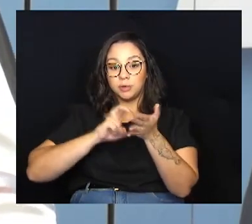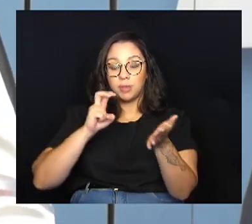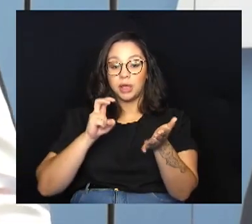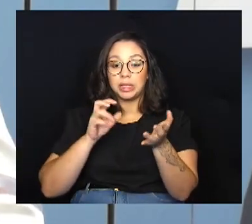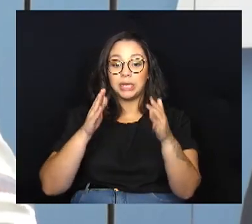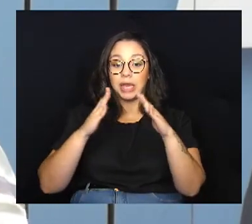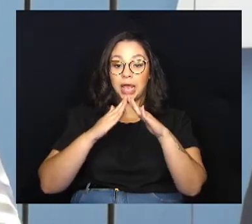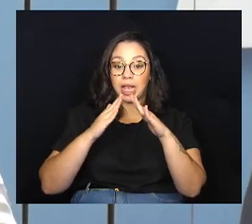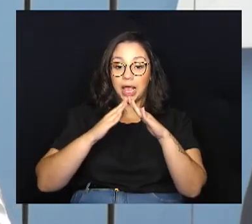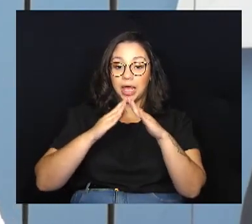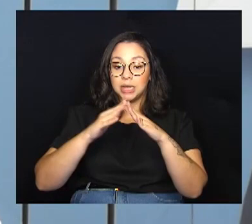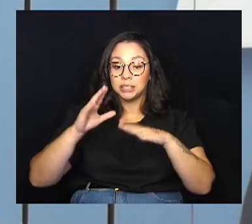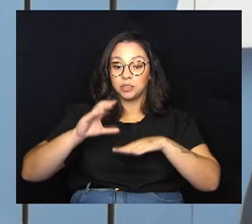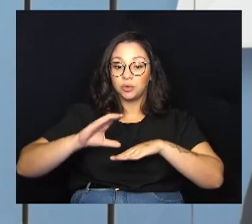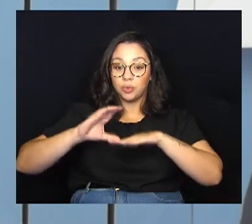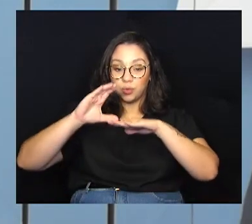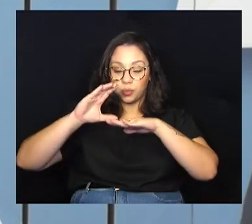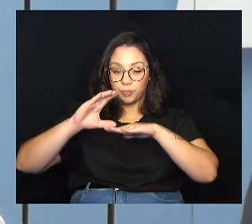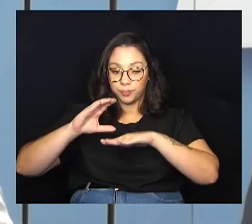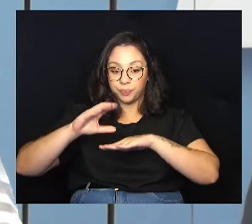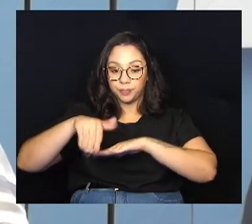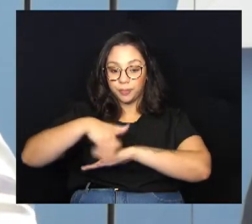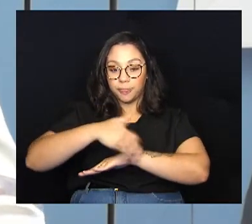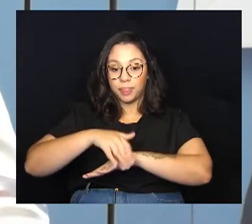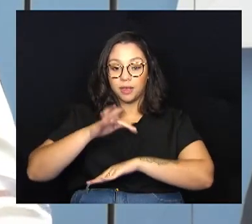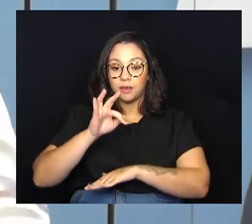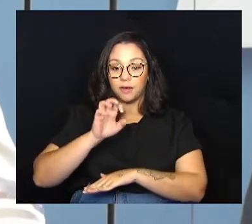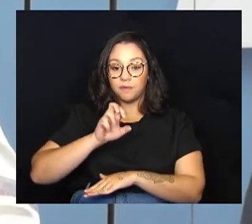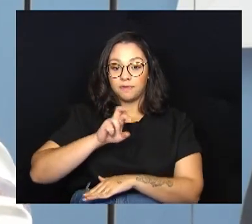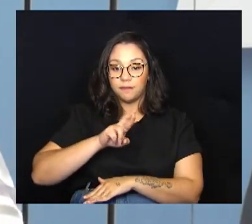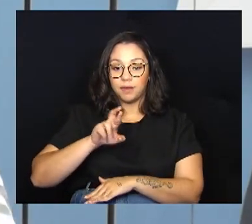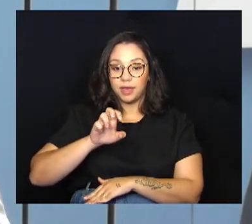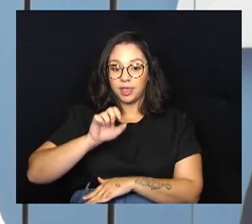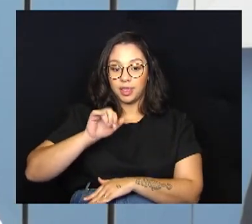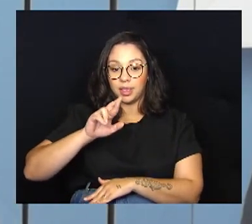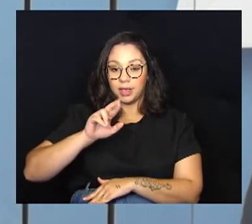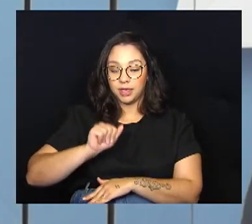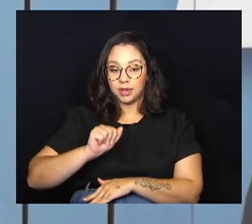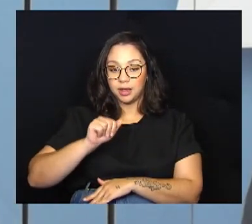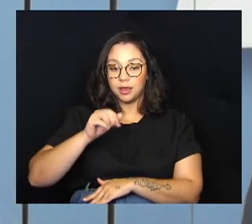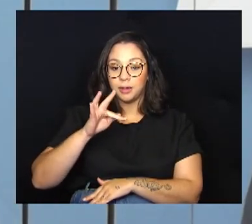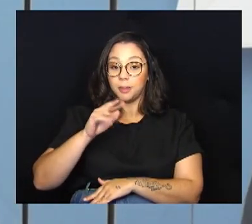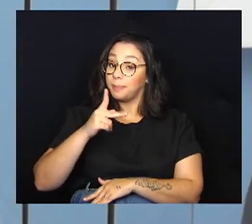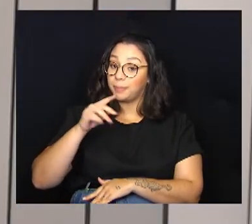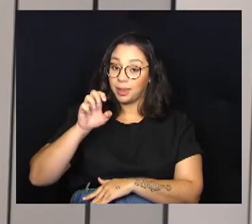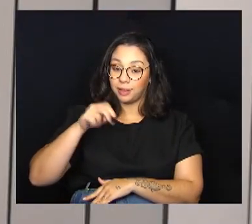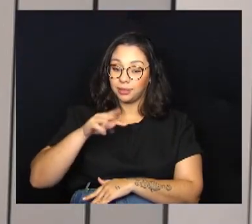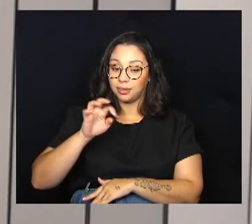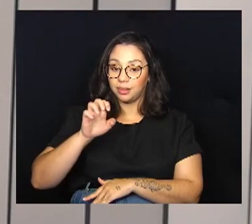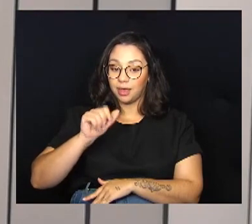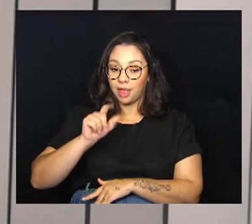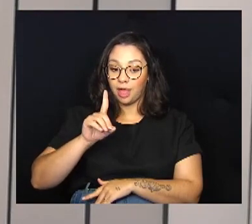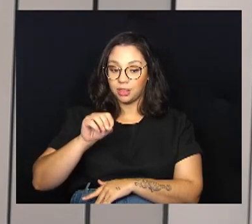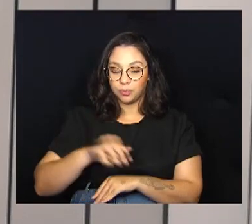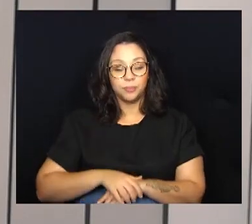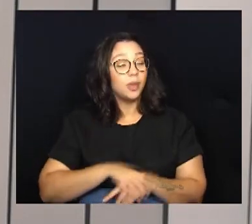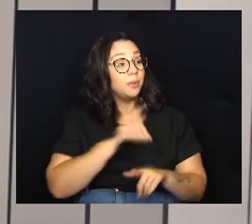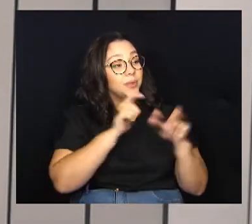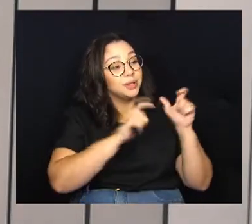já indicada, né? Que já tem algum problema. Com as crianças que não têm problema, as escolas têm